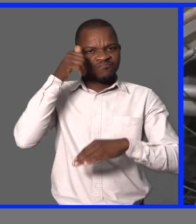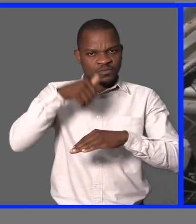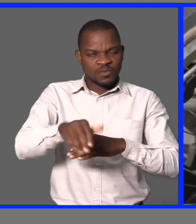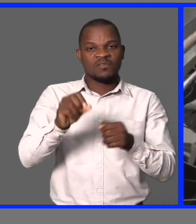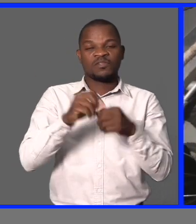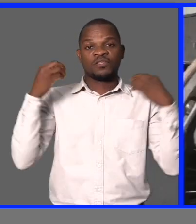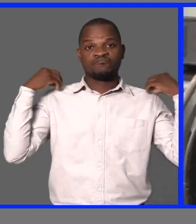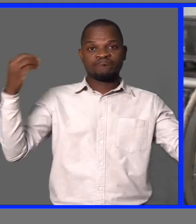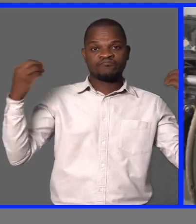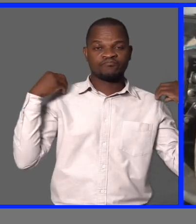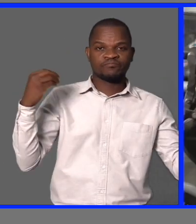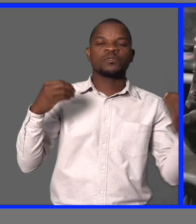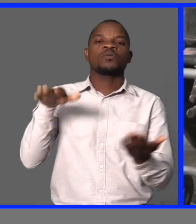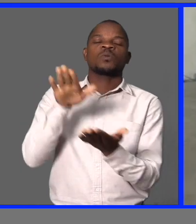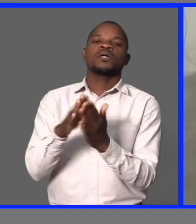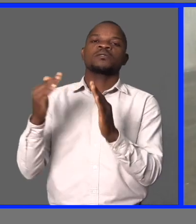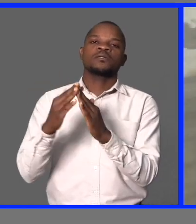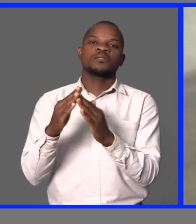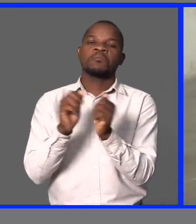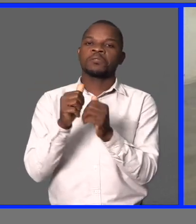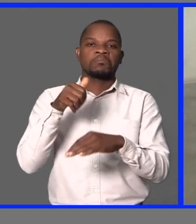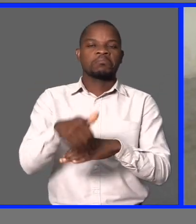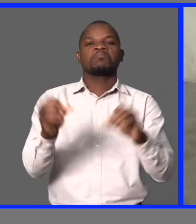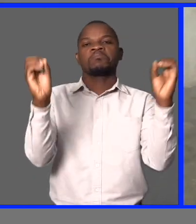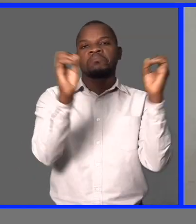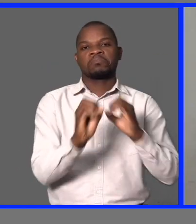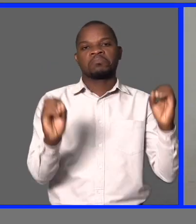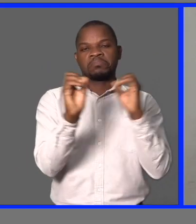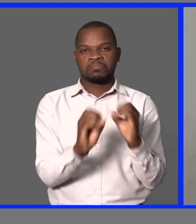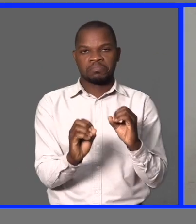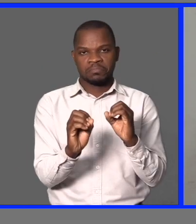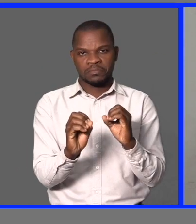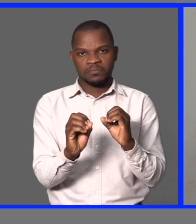fisioterapia na sua casa, mas tal não aconteceu.